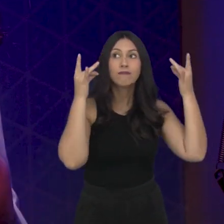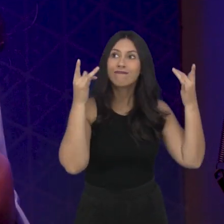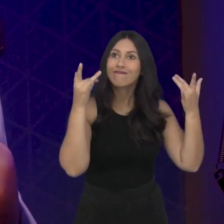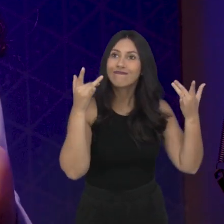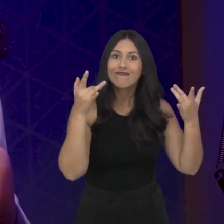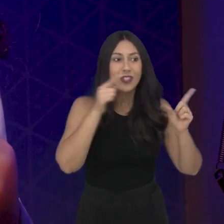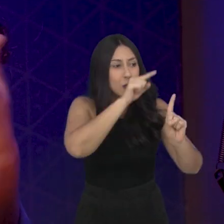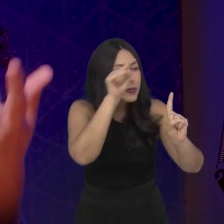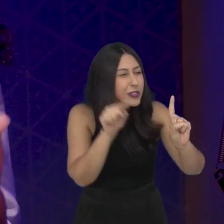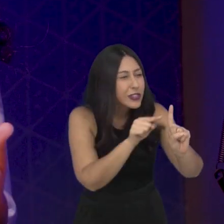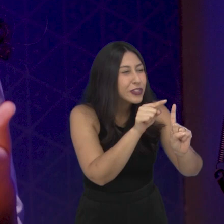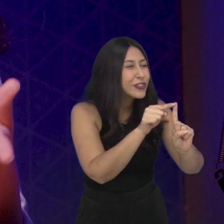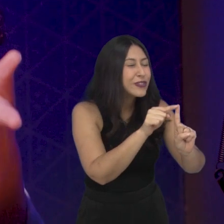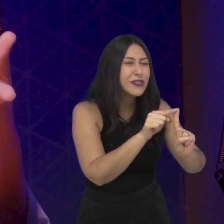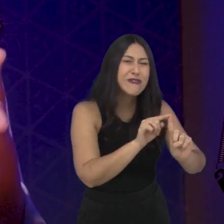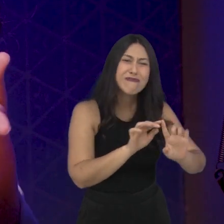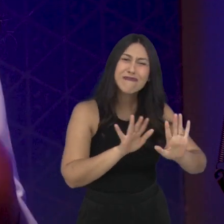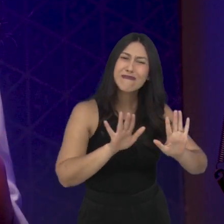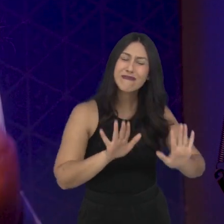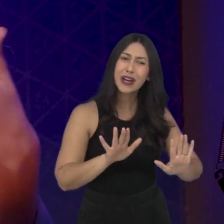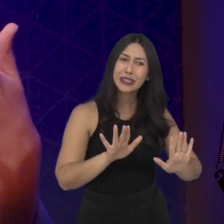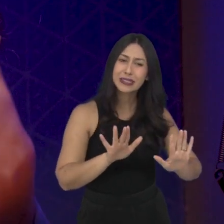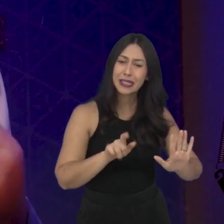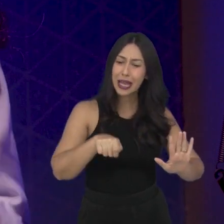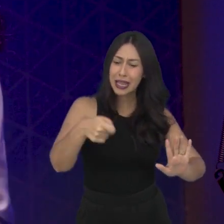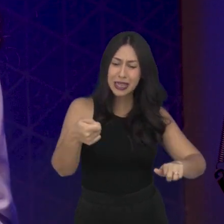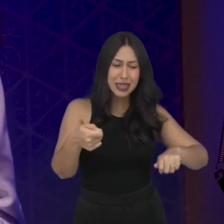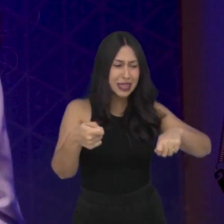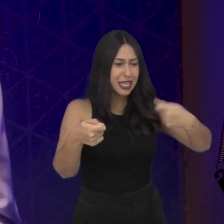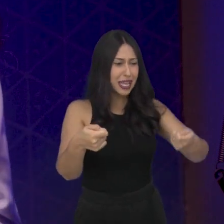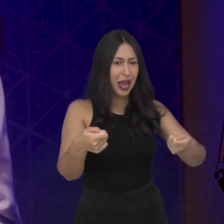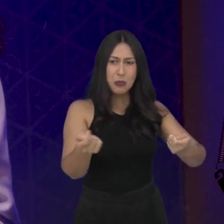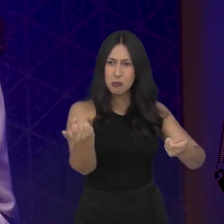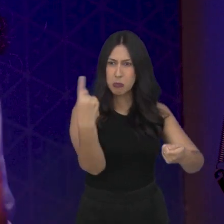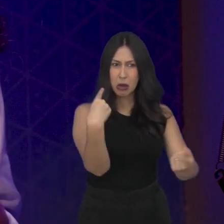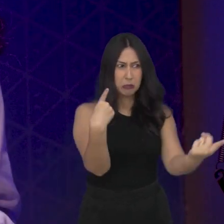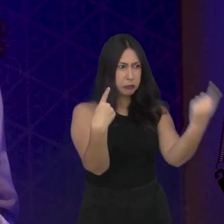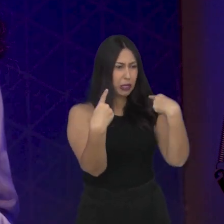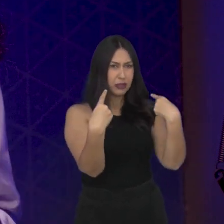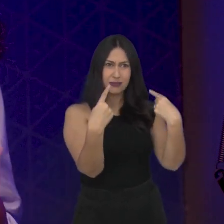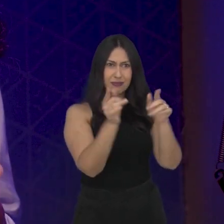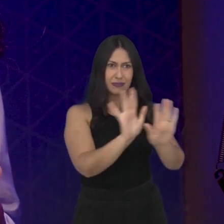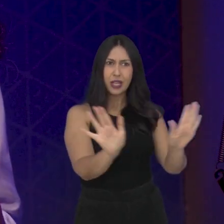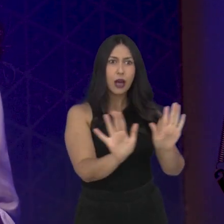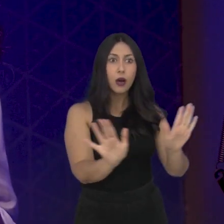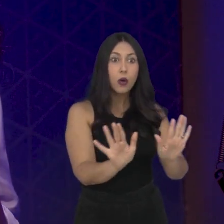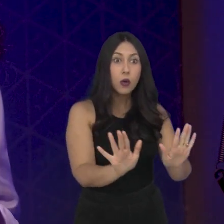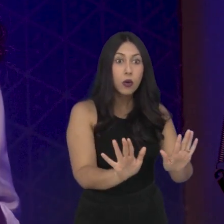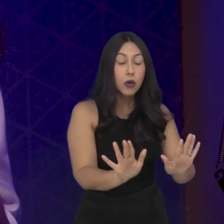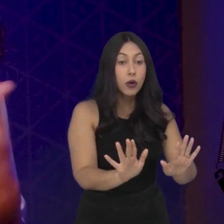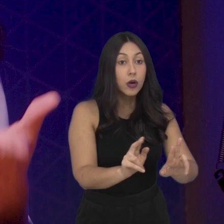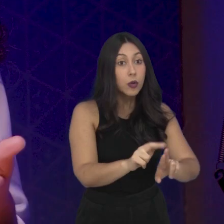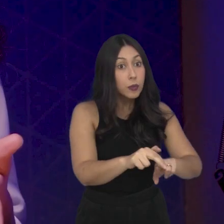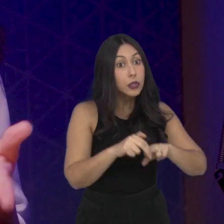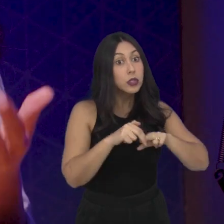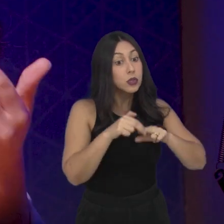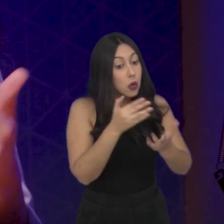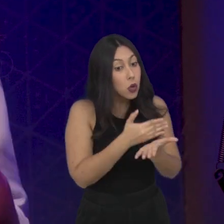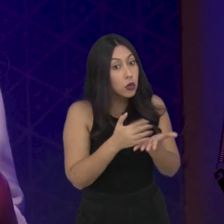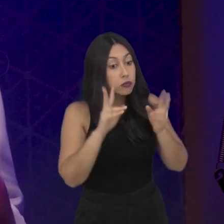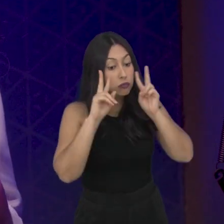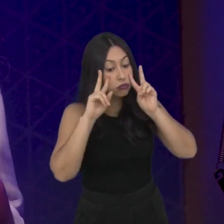sentido, mas ela compreendeu que não deveria deixar que palavras vazias ditassem sua vida. Em vez disso, aprendeu a ouvir seu corpo,